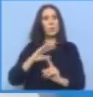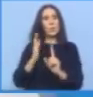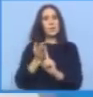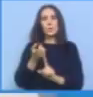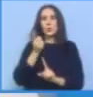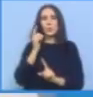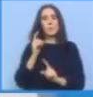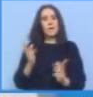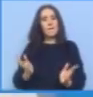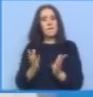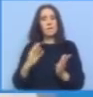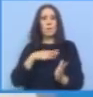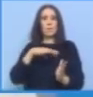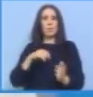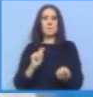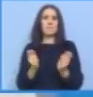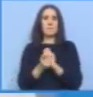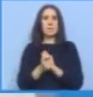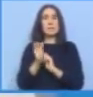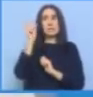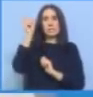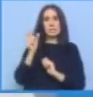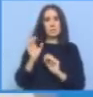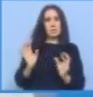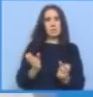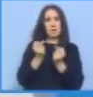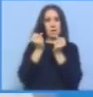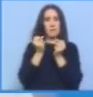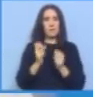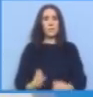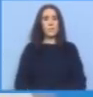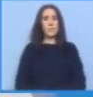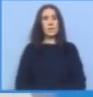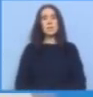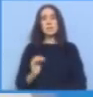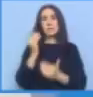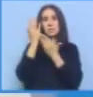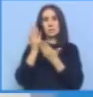mas para que o mundo seja salvo por ele. Quem acredita nele